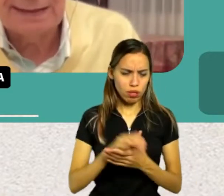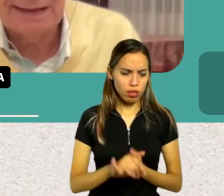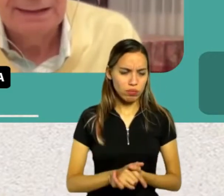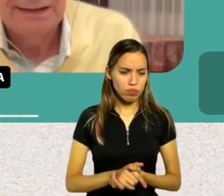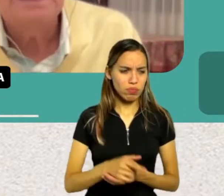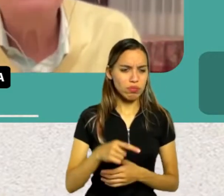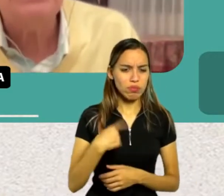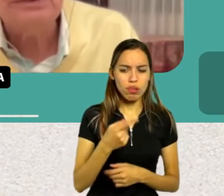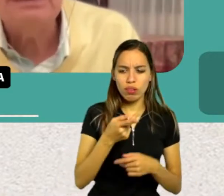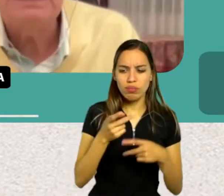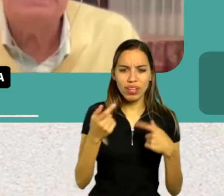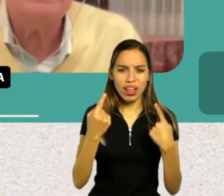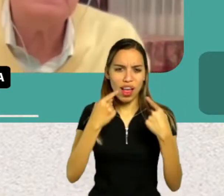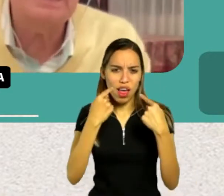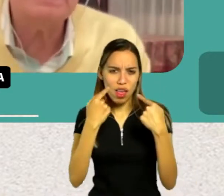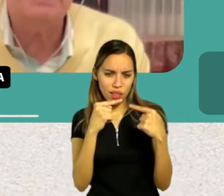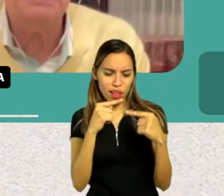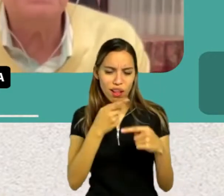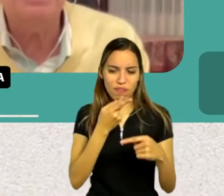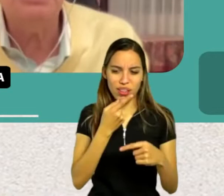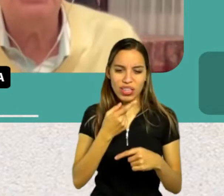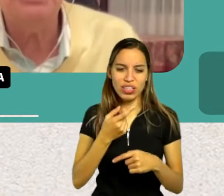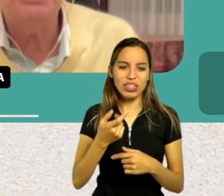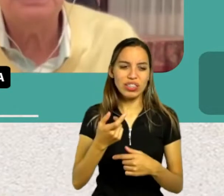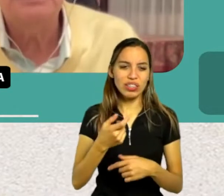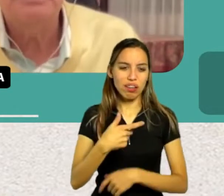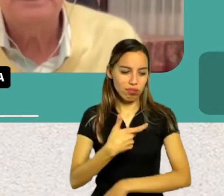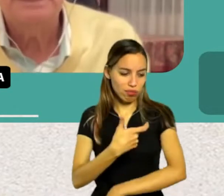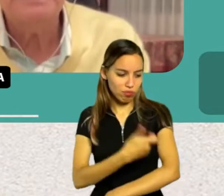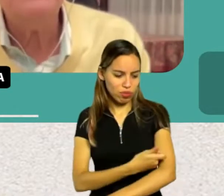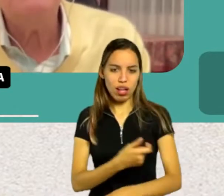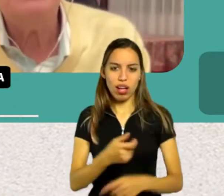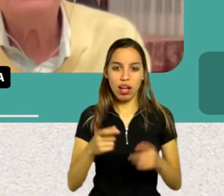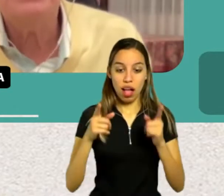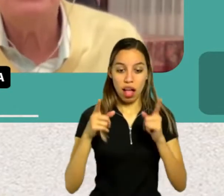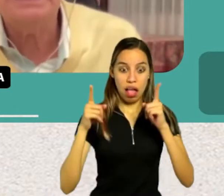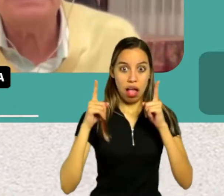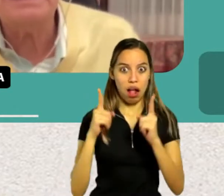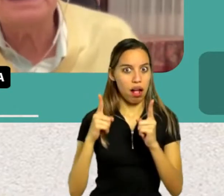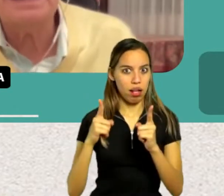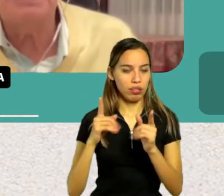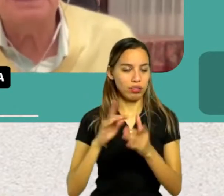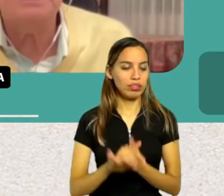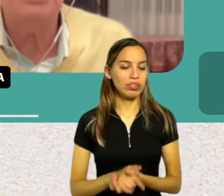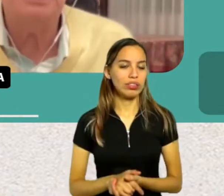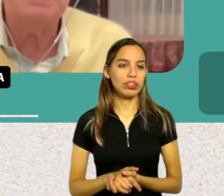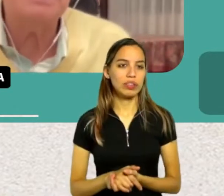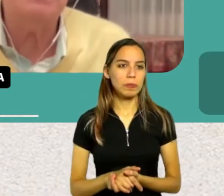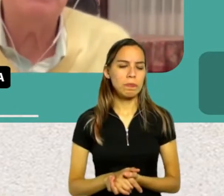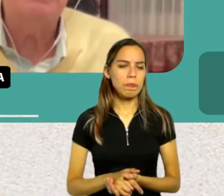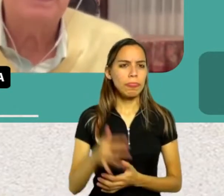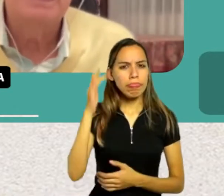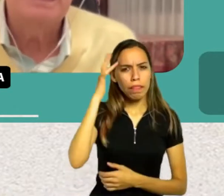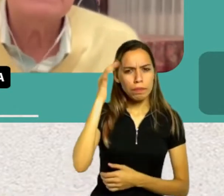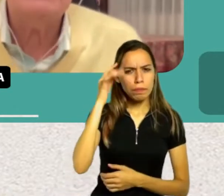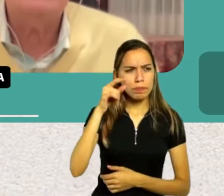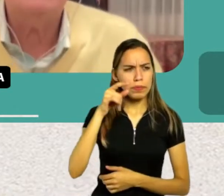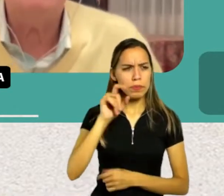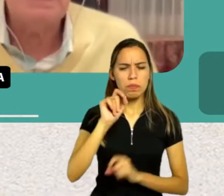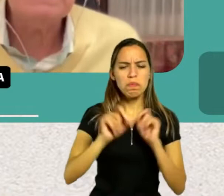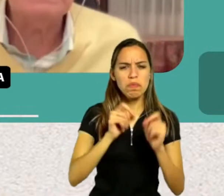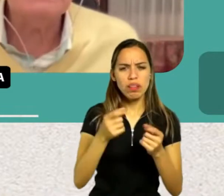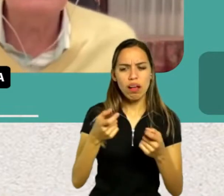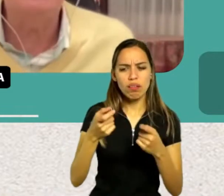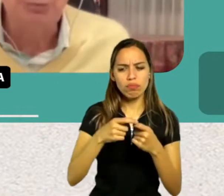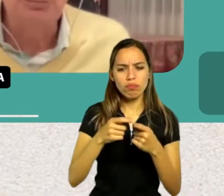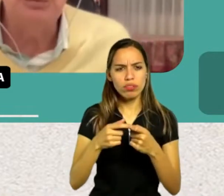da Sé, andando devagar, você gasta 30 minutos. Então, você imagina o que era assistência médica no Brasil? A cidade que